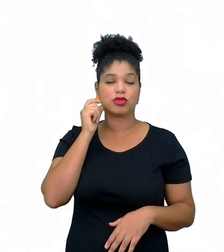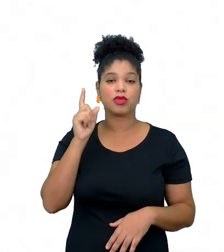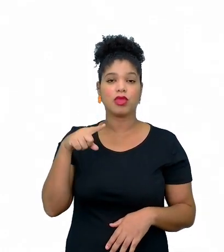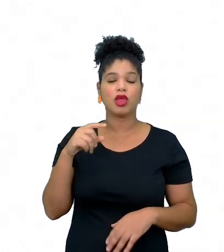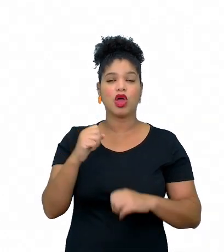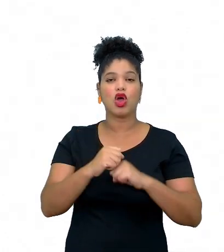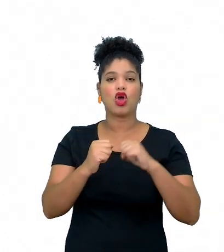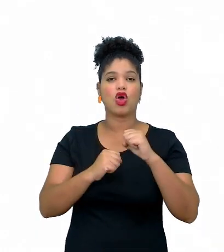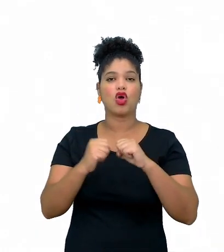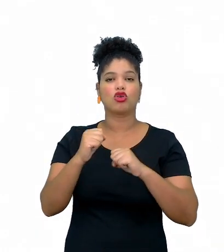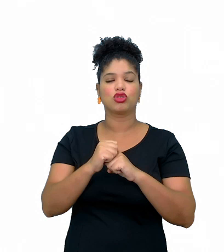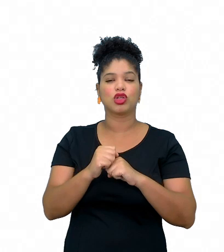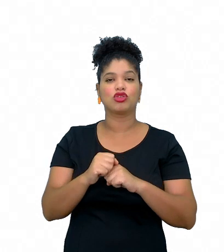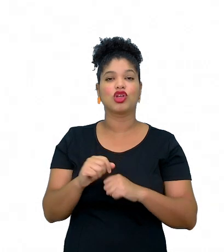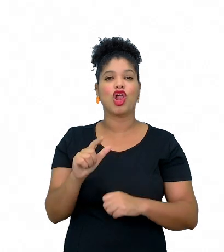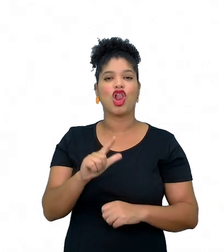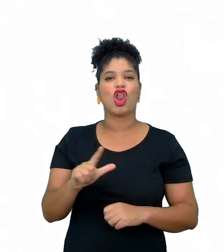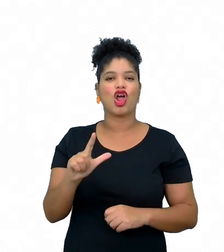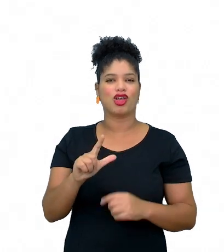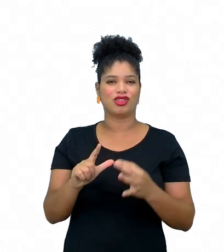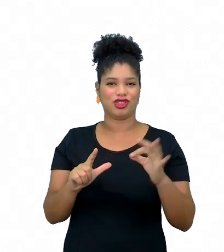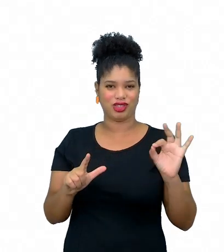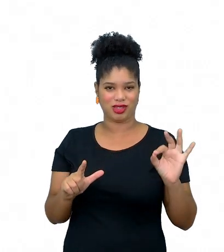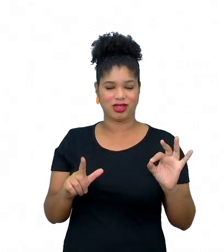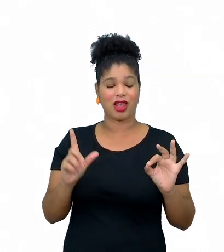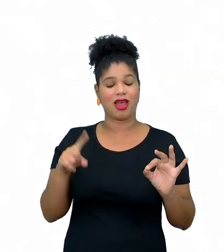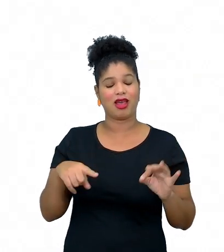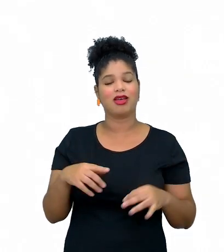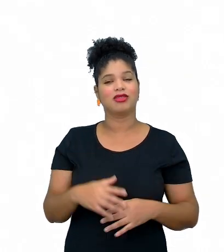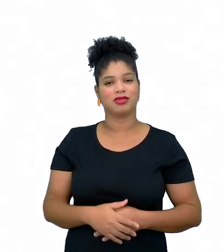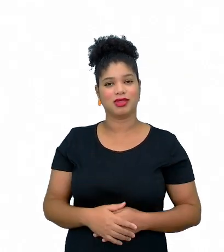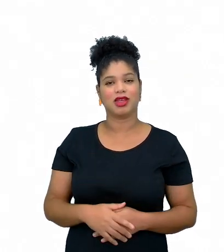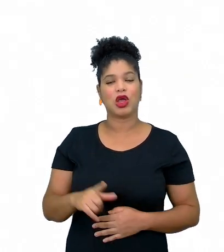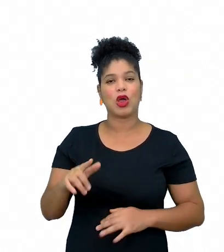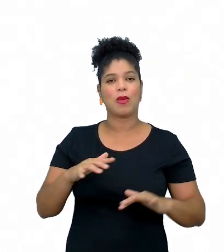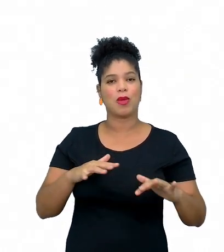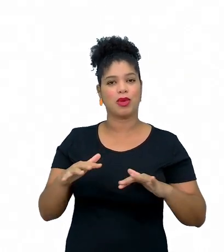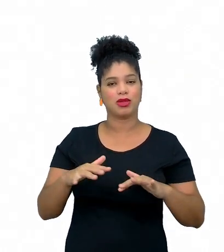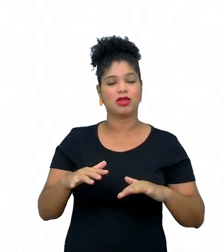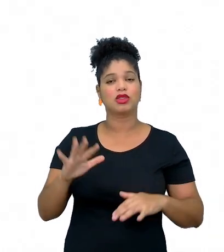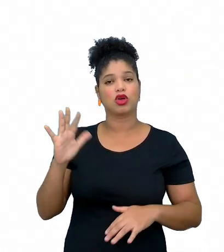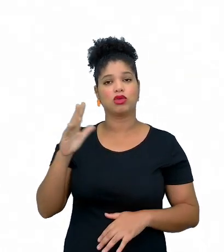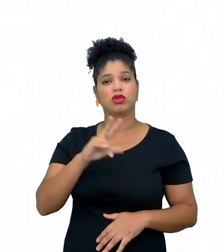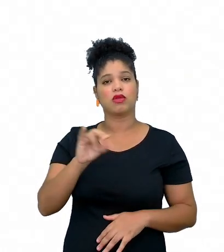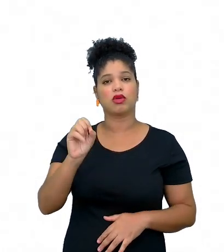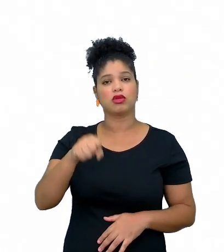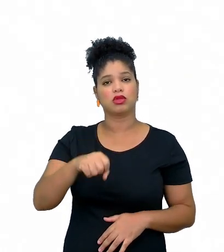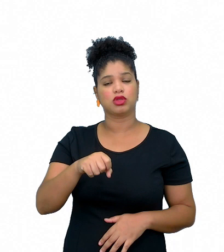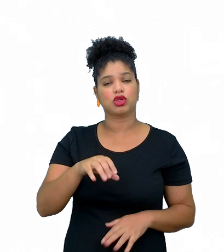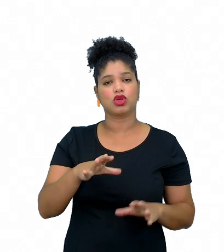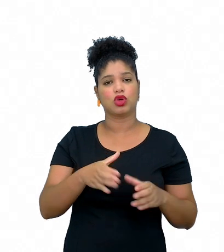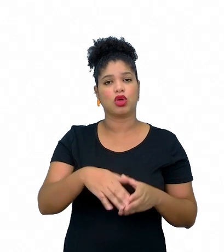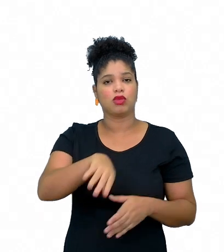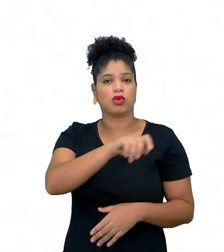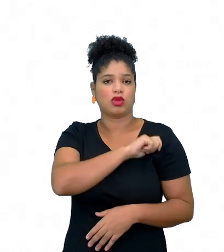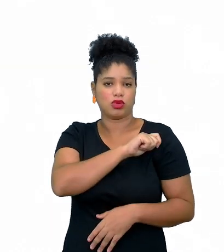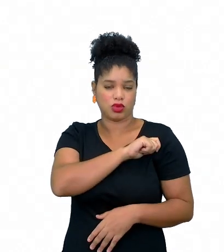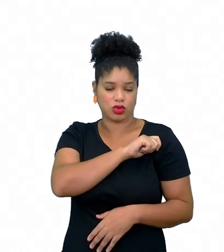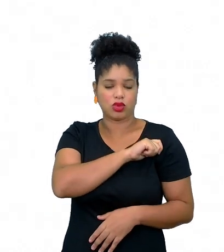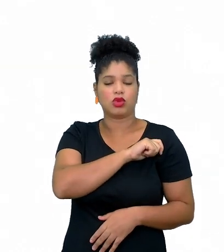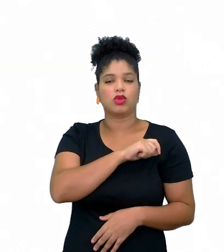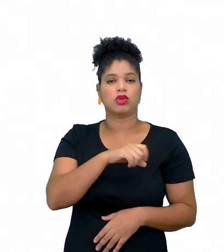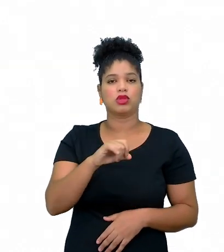construção lógica. Então, essa é uma mobilização que vai acontecer nos estudantes quando